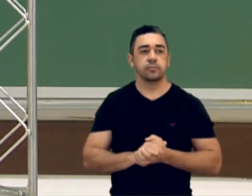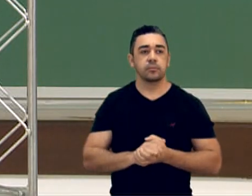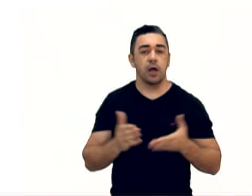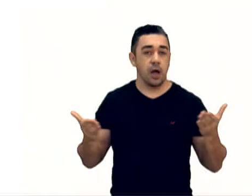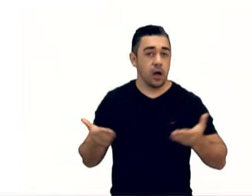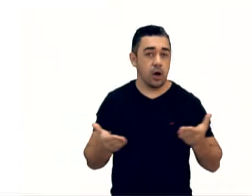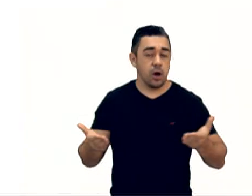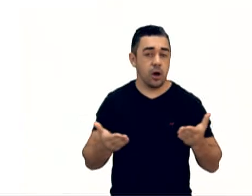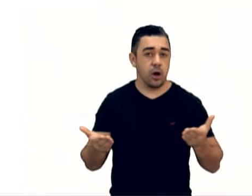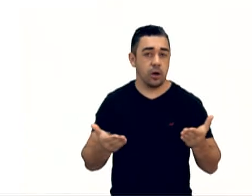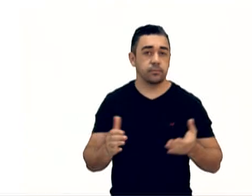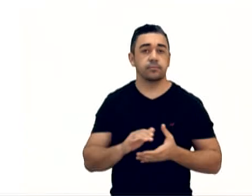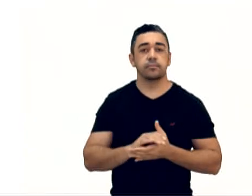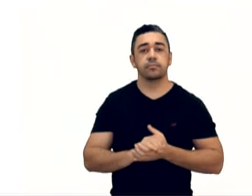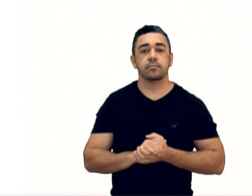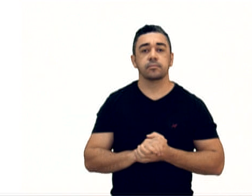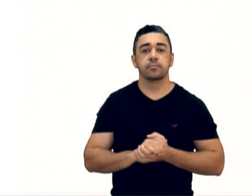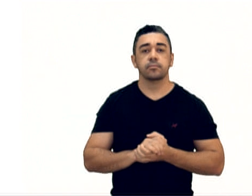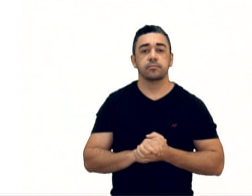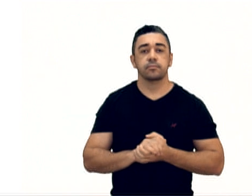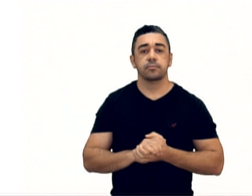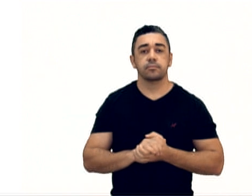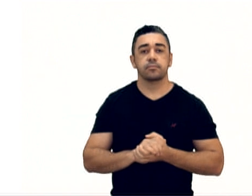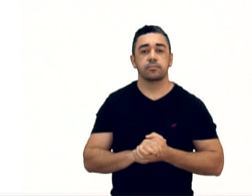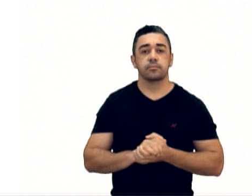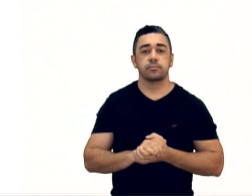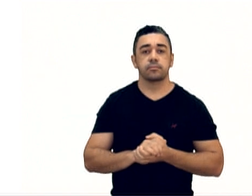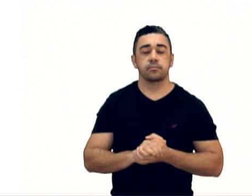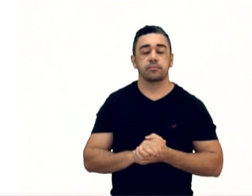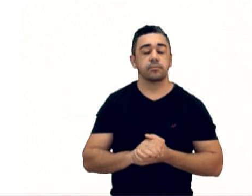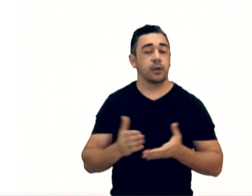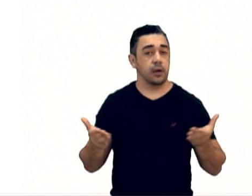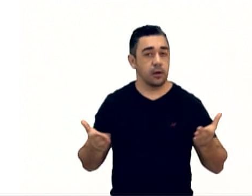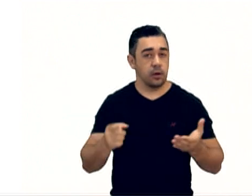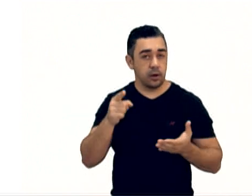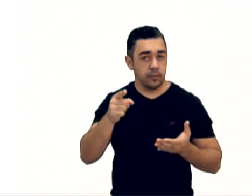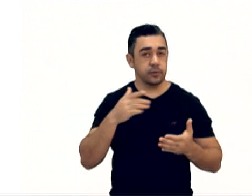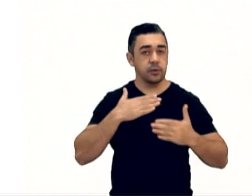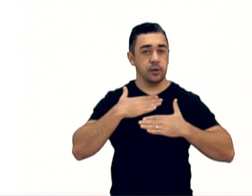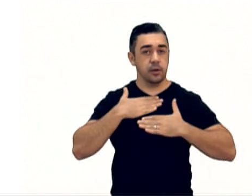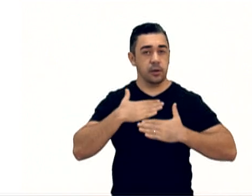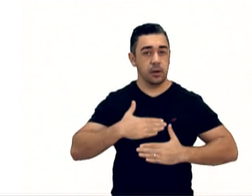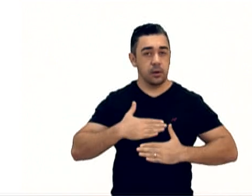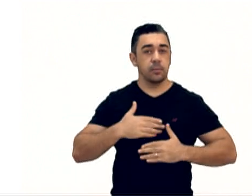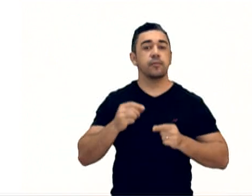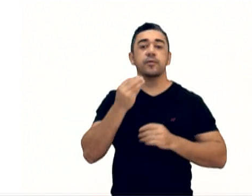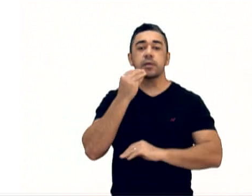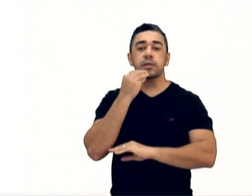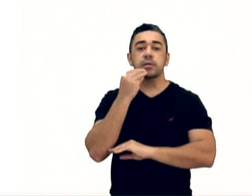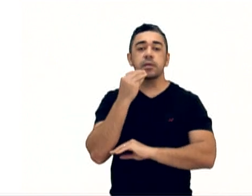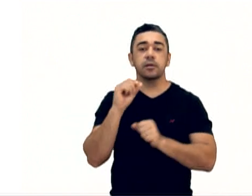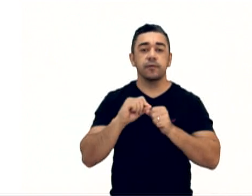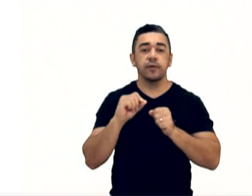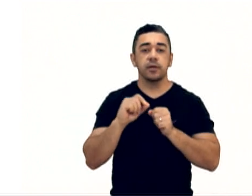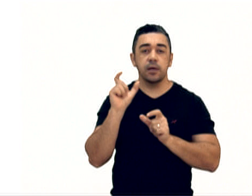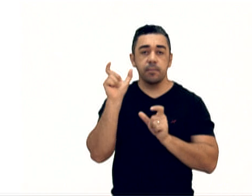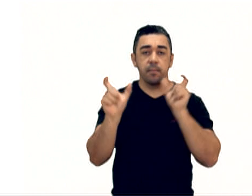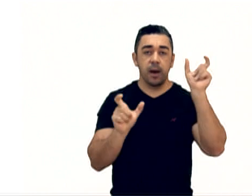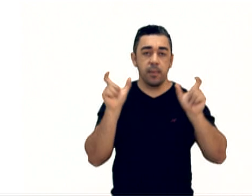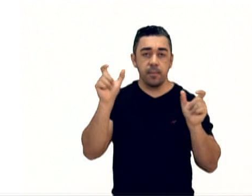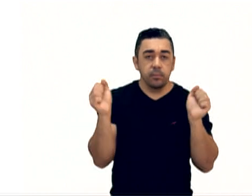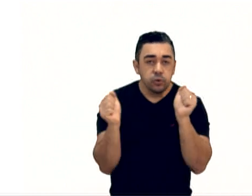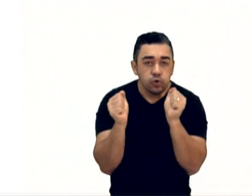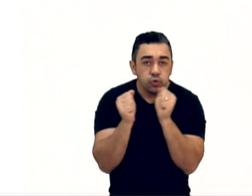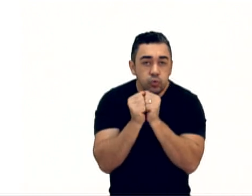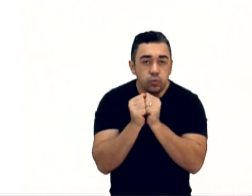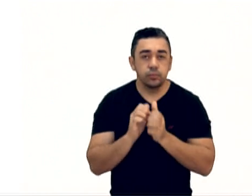Now, keep calm and let's try it together. Então, agora, fique calmo e vamos tentar fazer um mind map